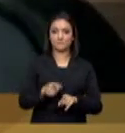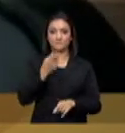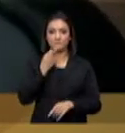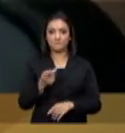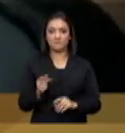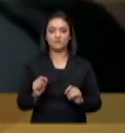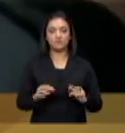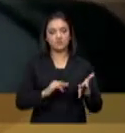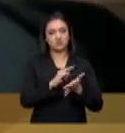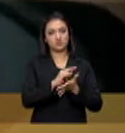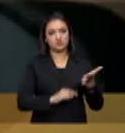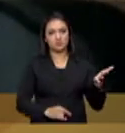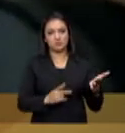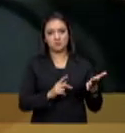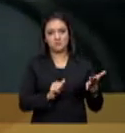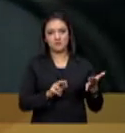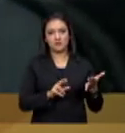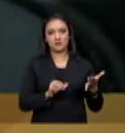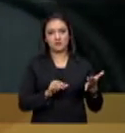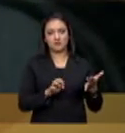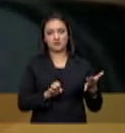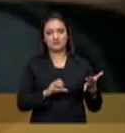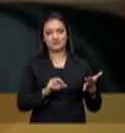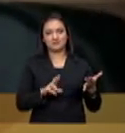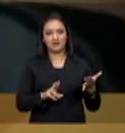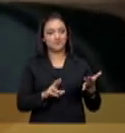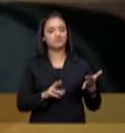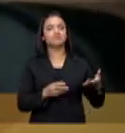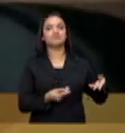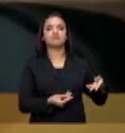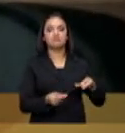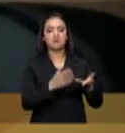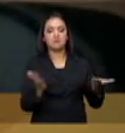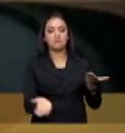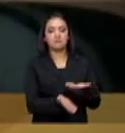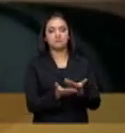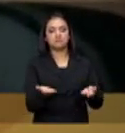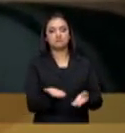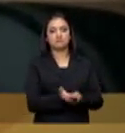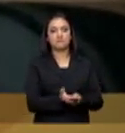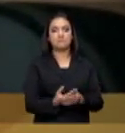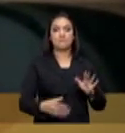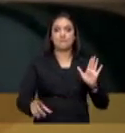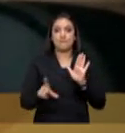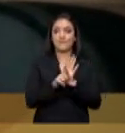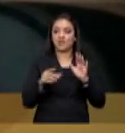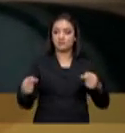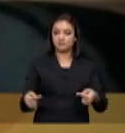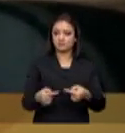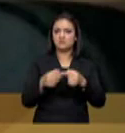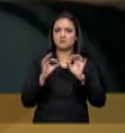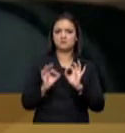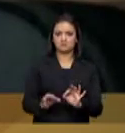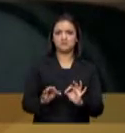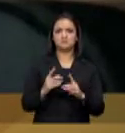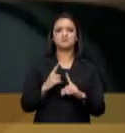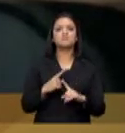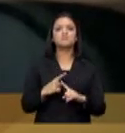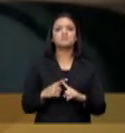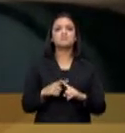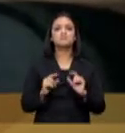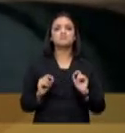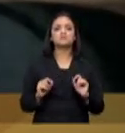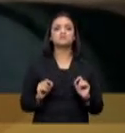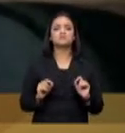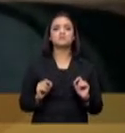no parecer colacionado aos autos, que a lei é proporcional porque, segundo as palavras do